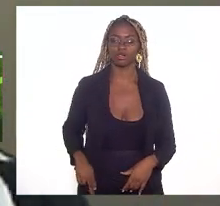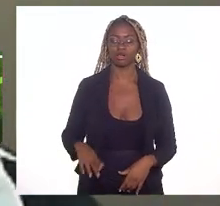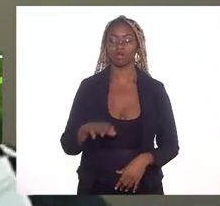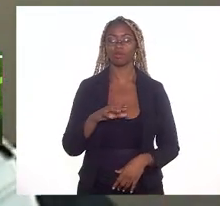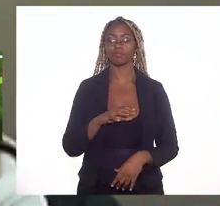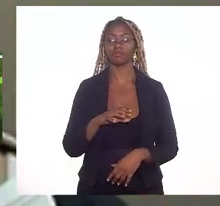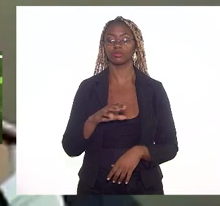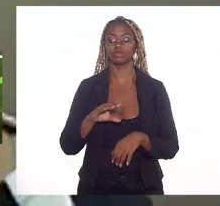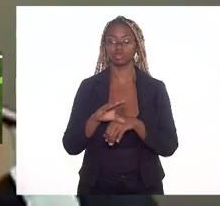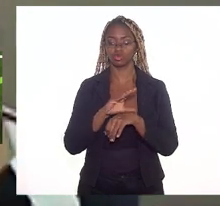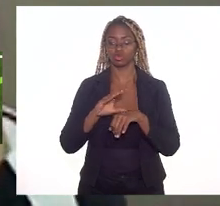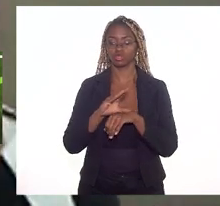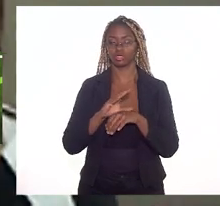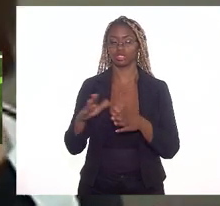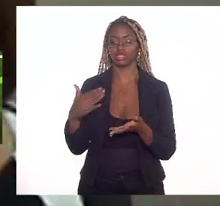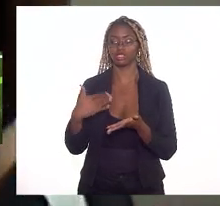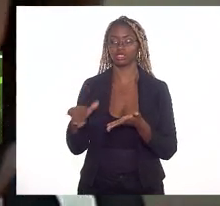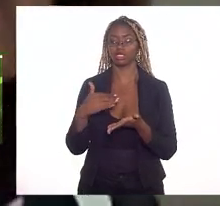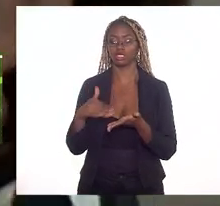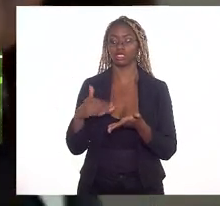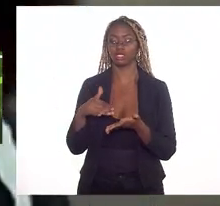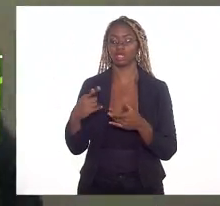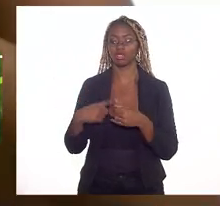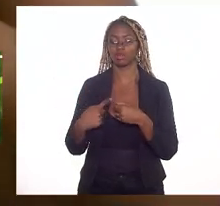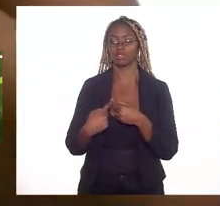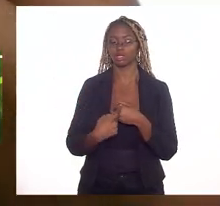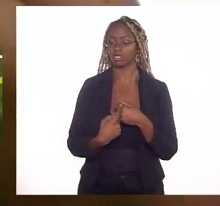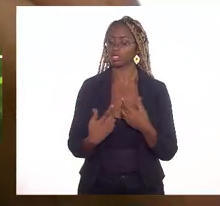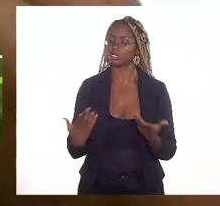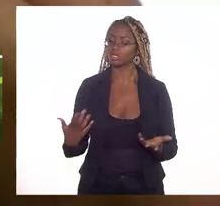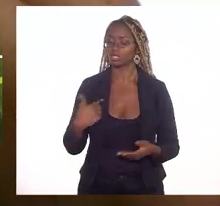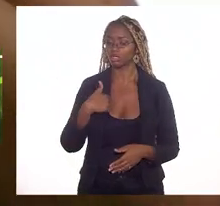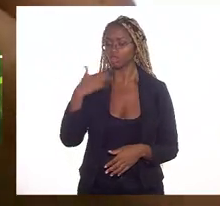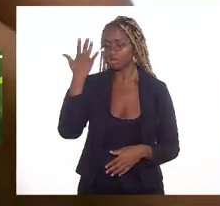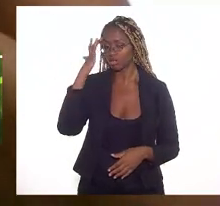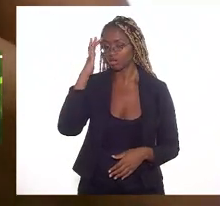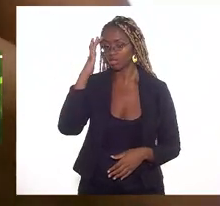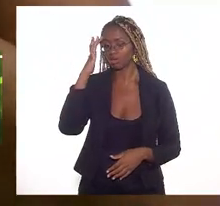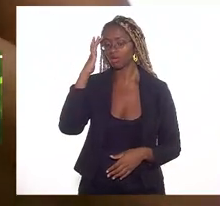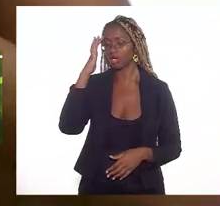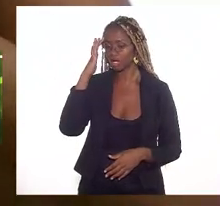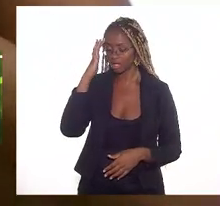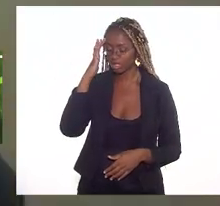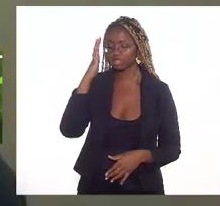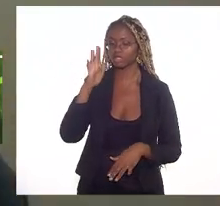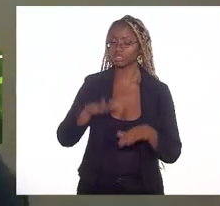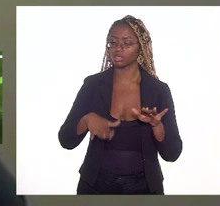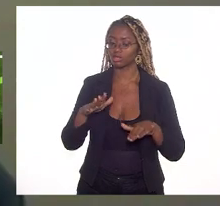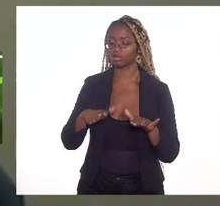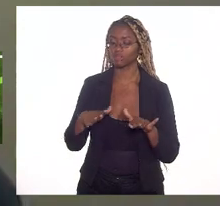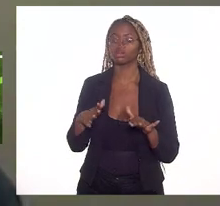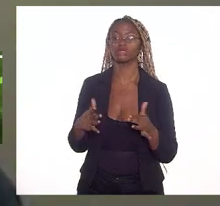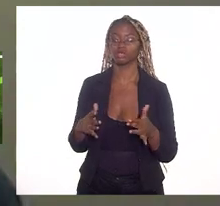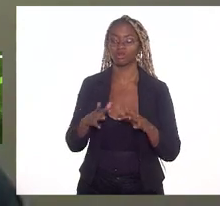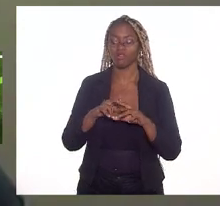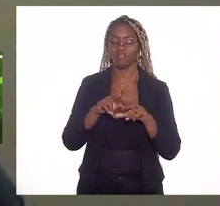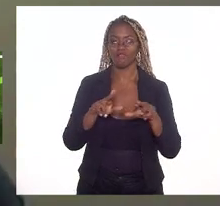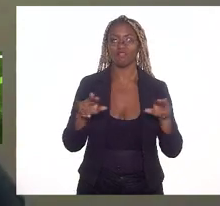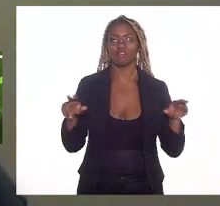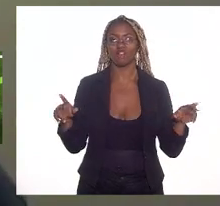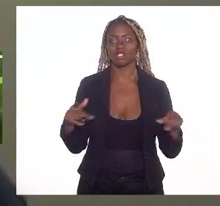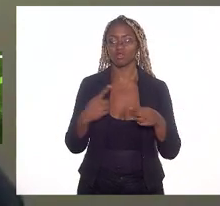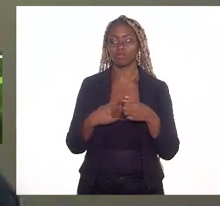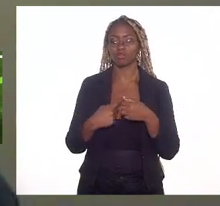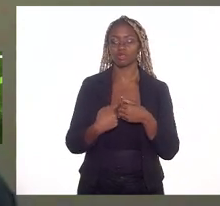Conselho Estadual dos Secretários Municipais, que provavelmente também, entre os mais diversos